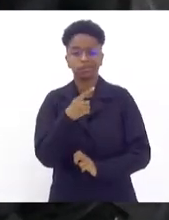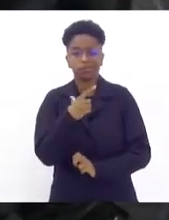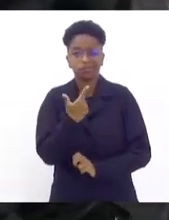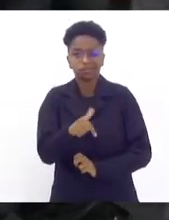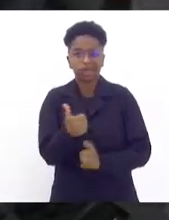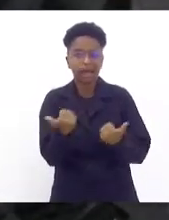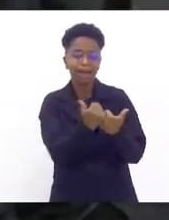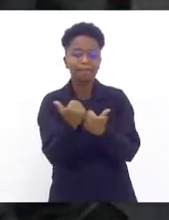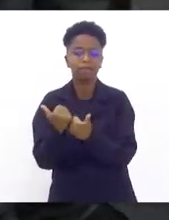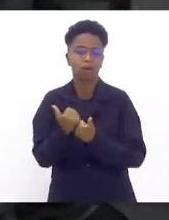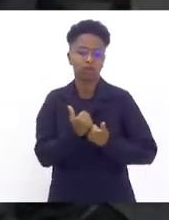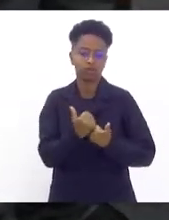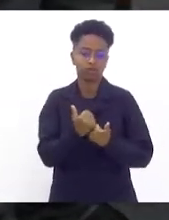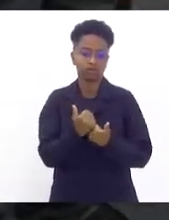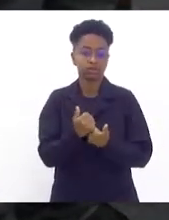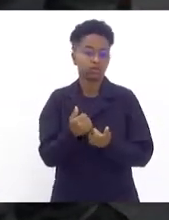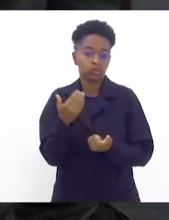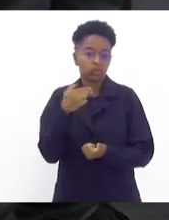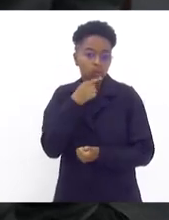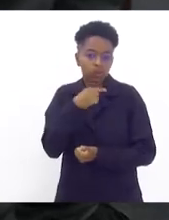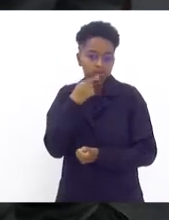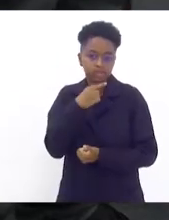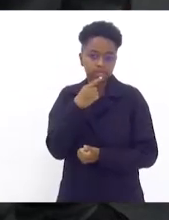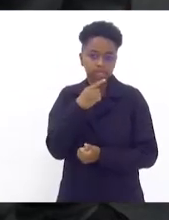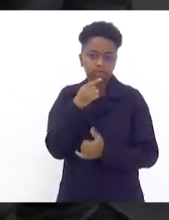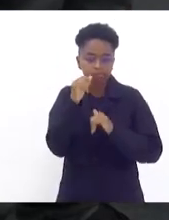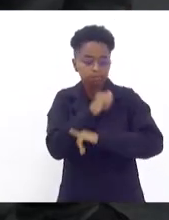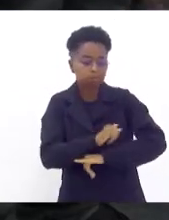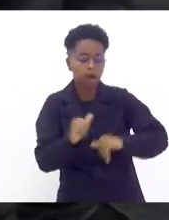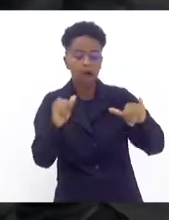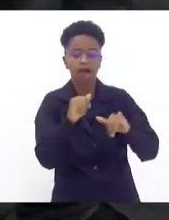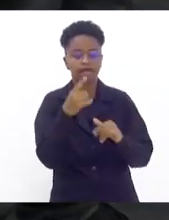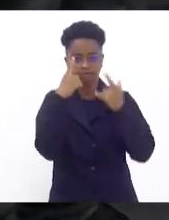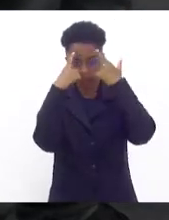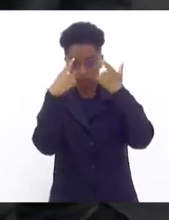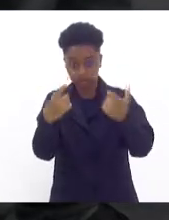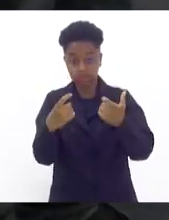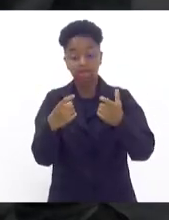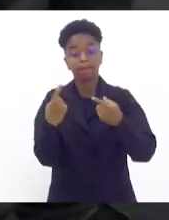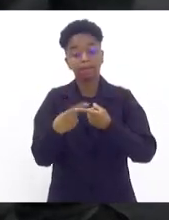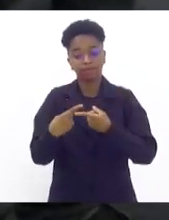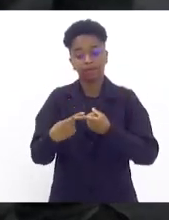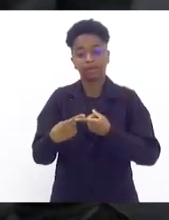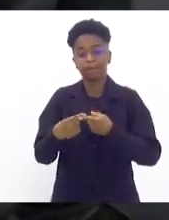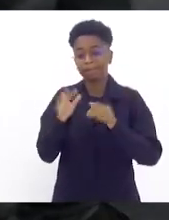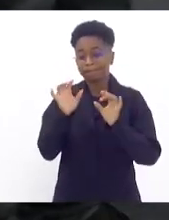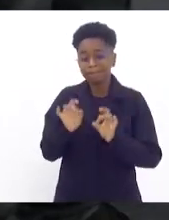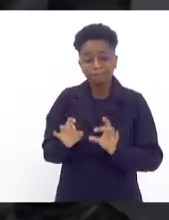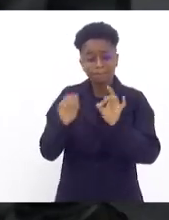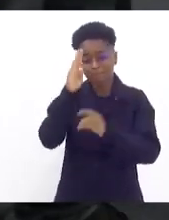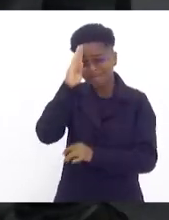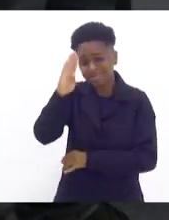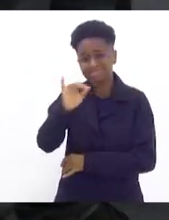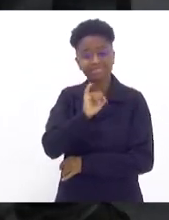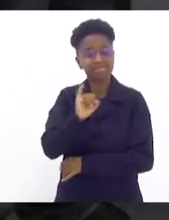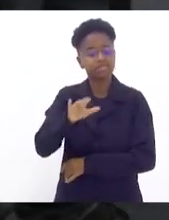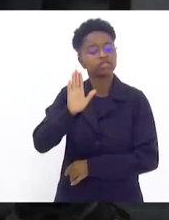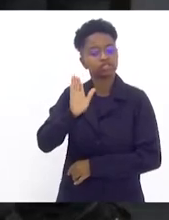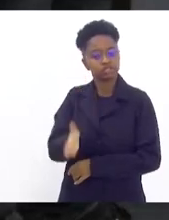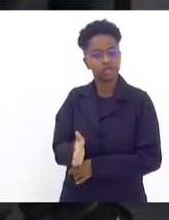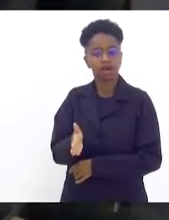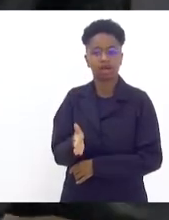para fazer a denúncia de violência, em especial quando ela já é submetida a uma